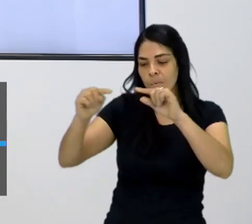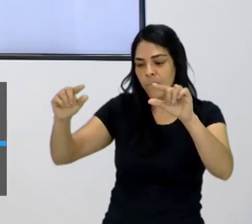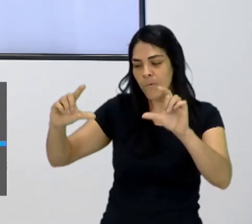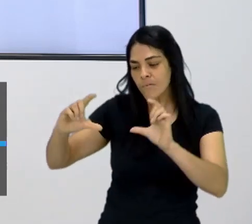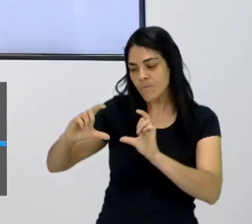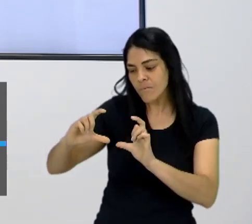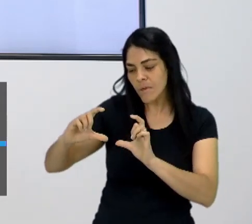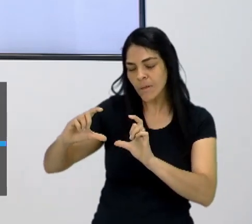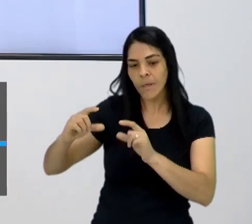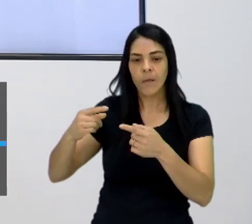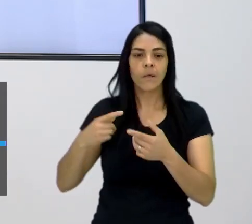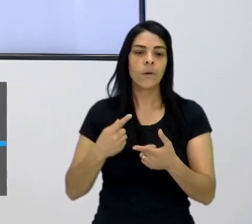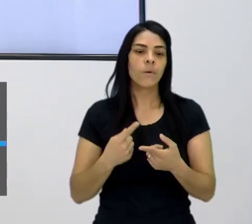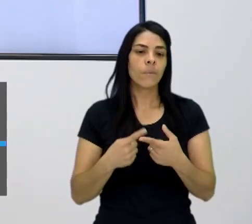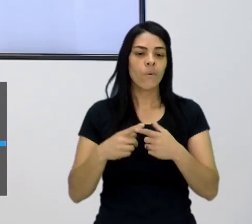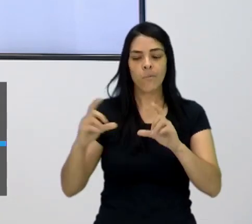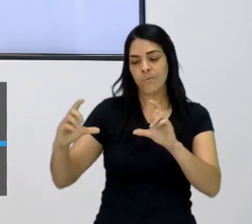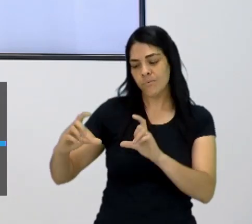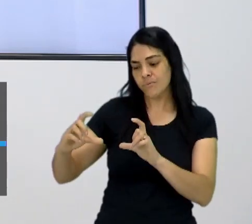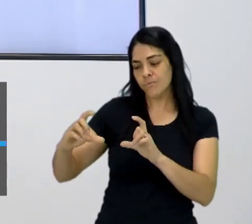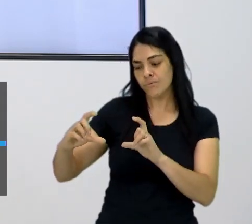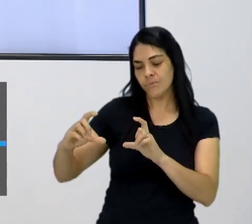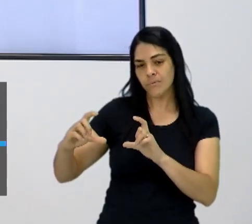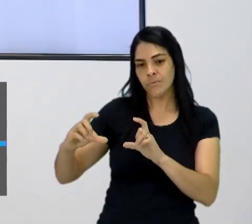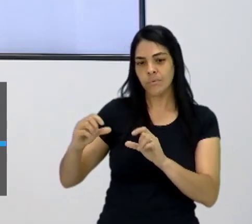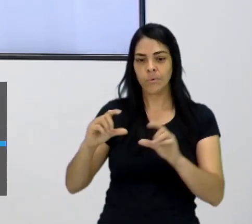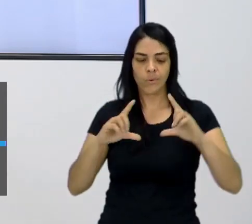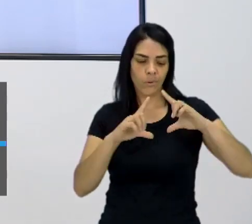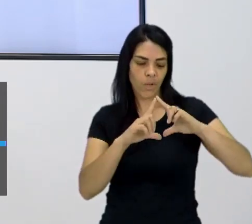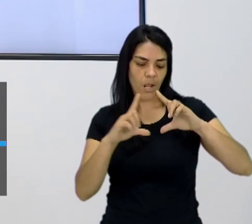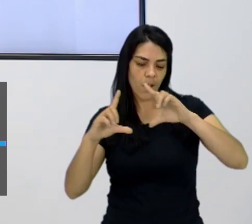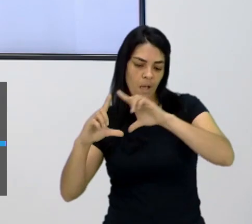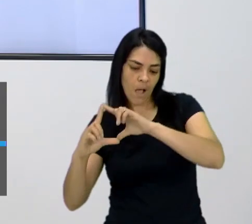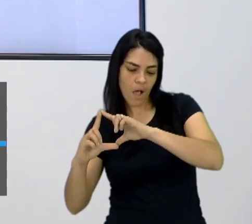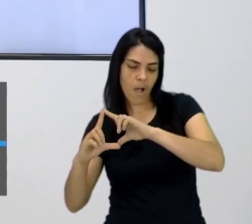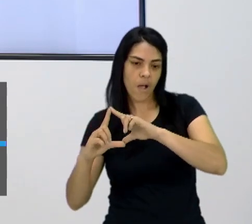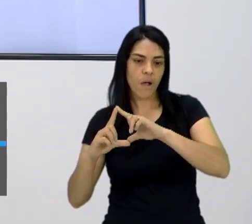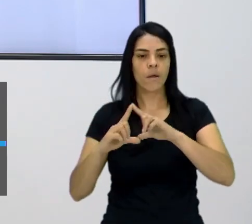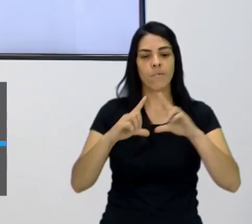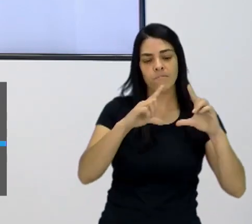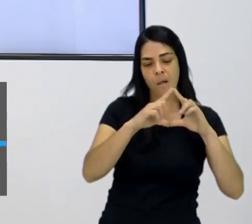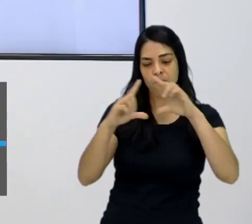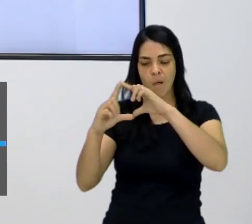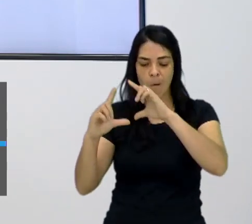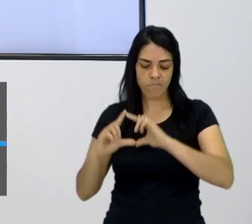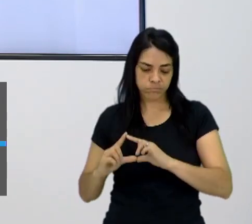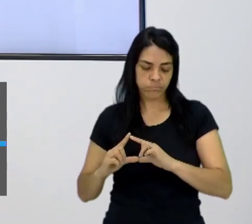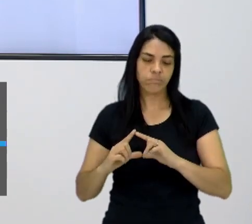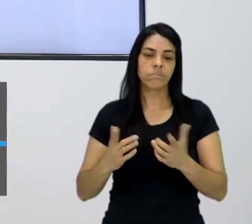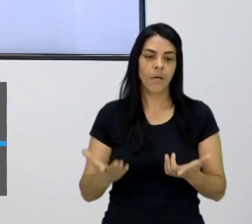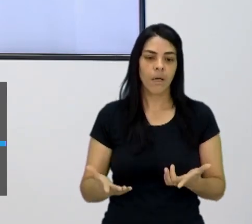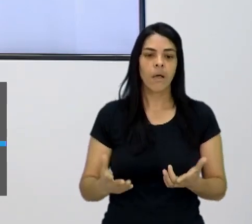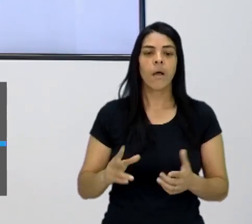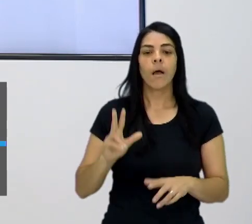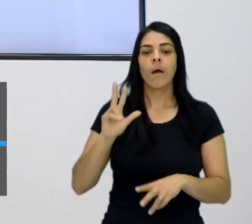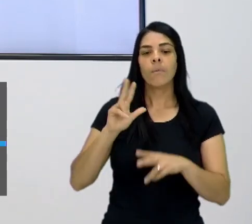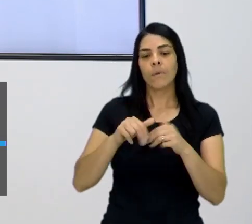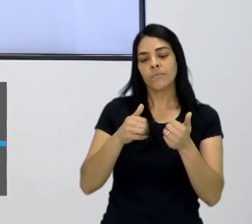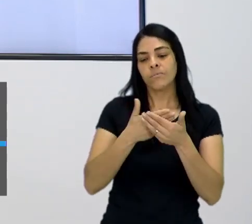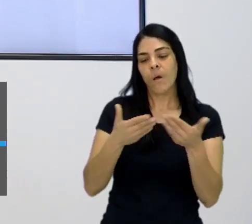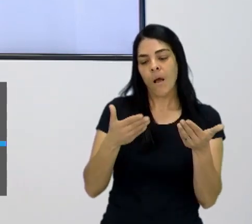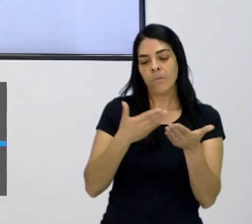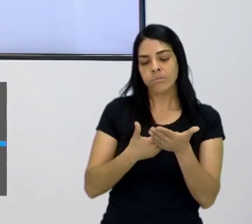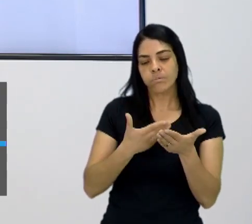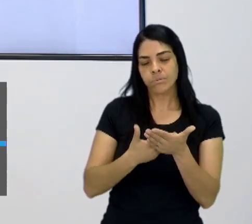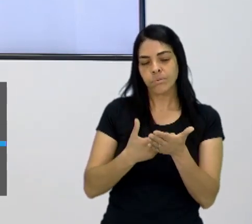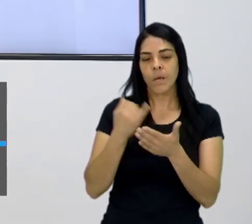né? Porque um quadrilátero ele pode ser formado por 2 triângulos, um pentágono e assim vai. Por isso a gente estuda e é muito importante.